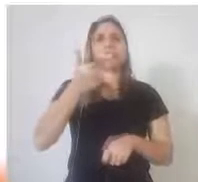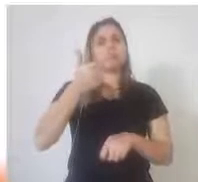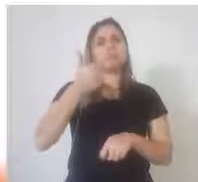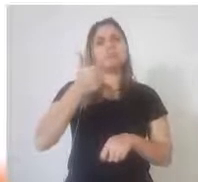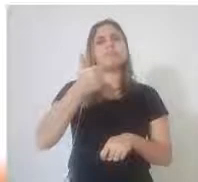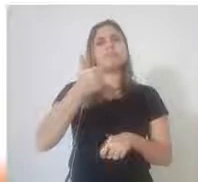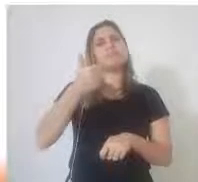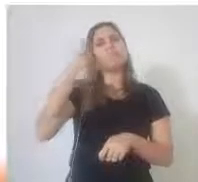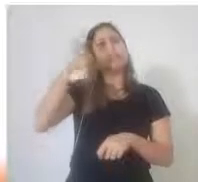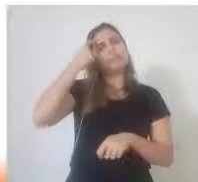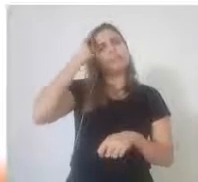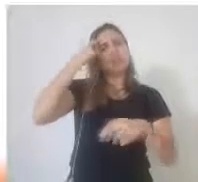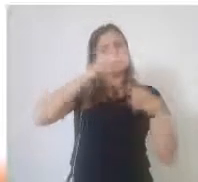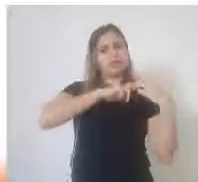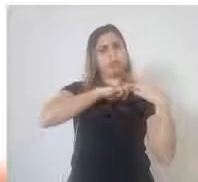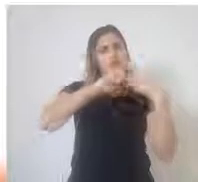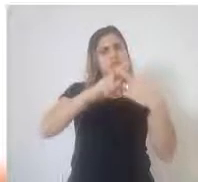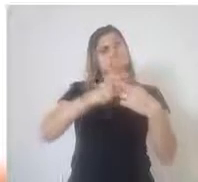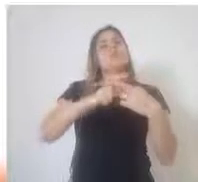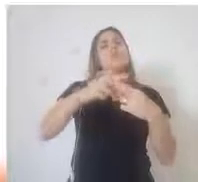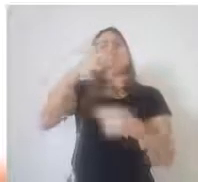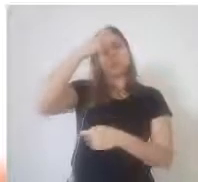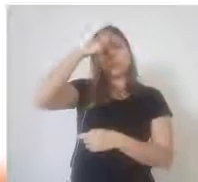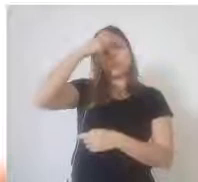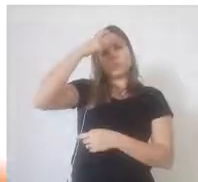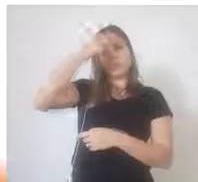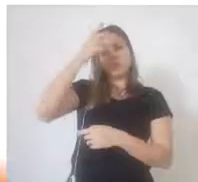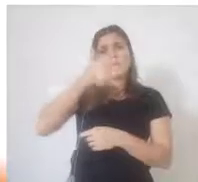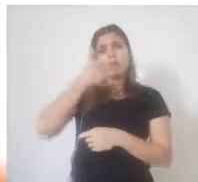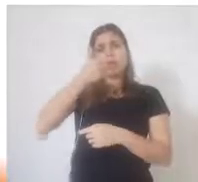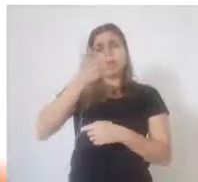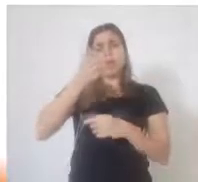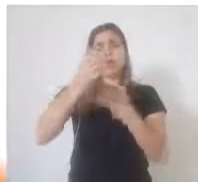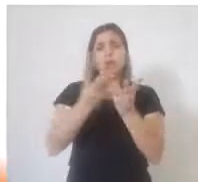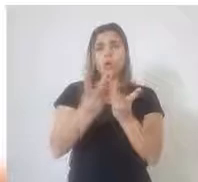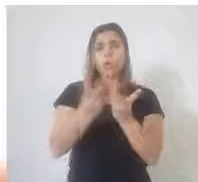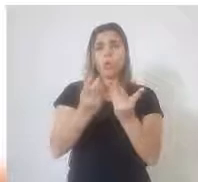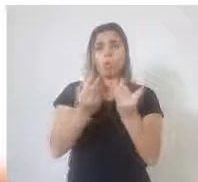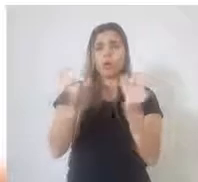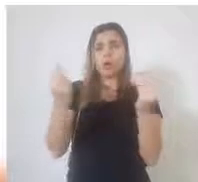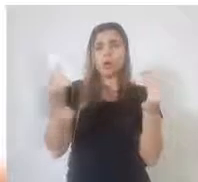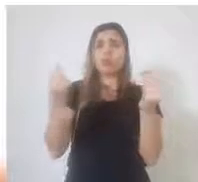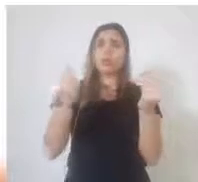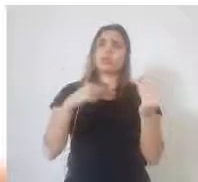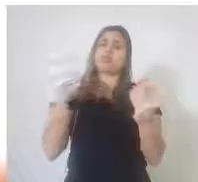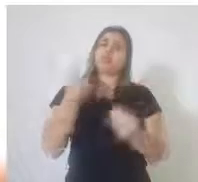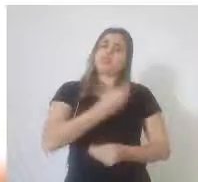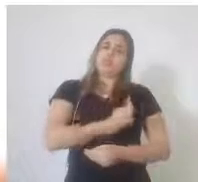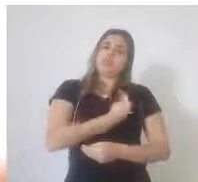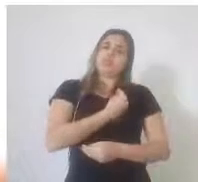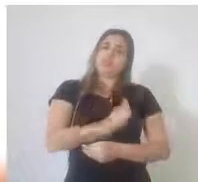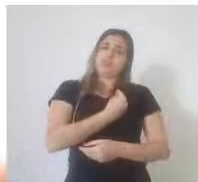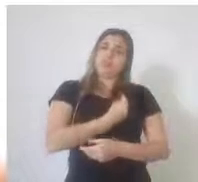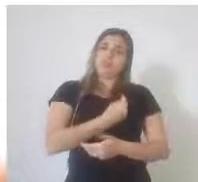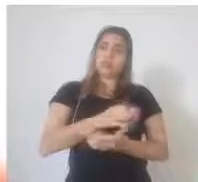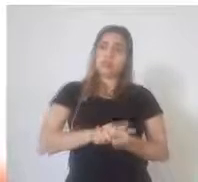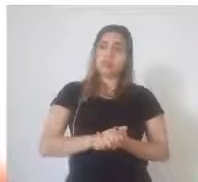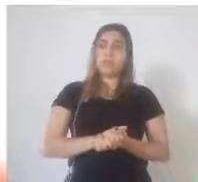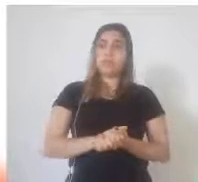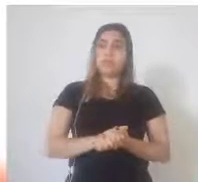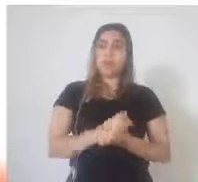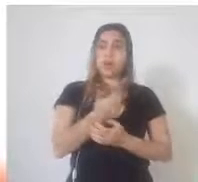escolhas que vão melhorar a qualidade aí do ambiente onde a gente